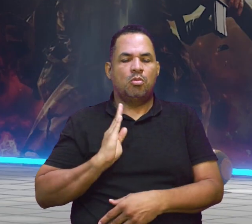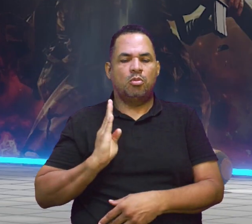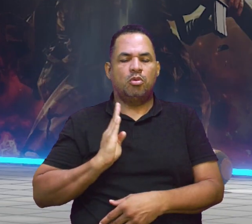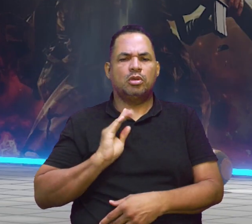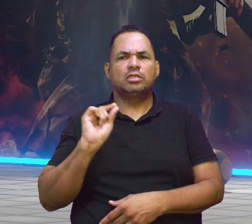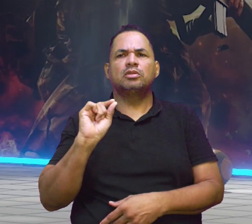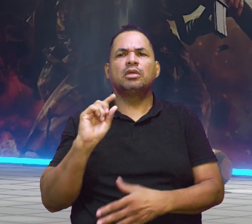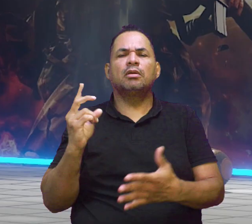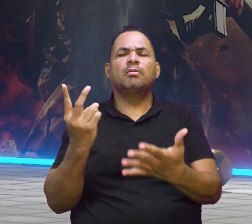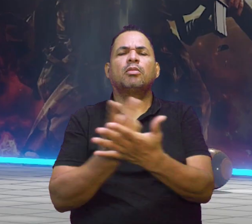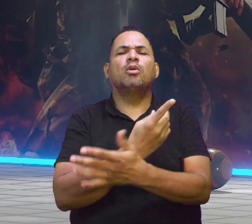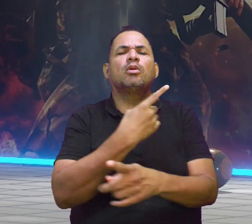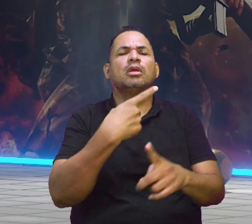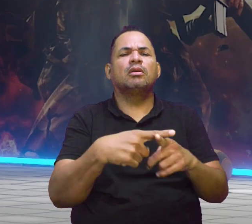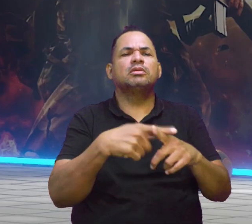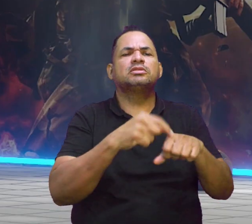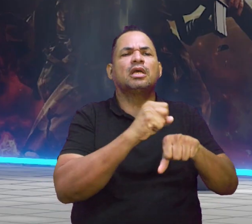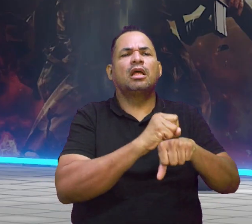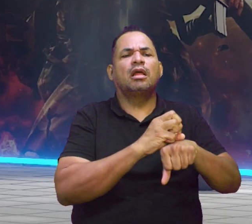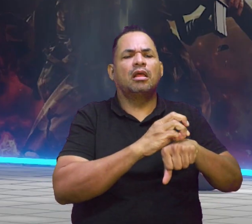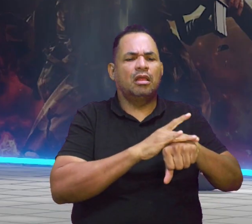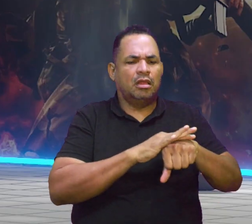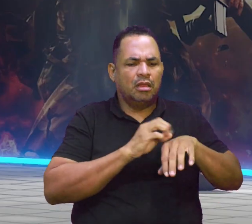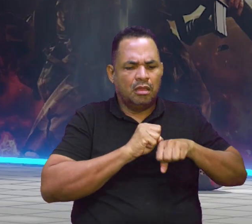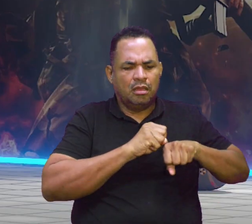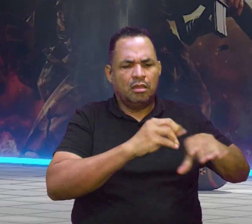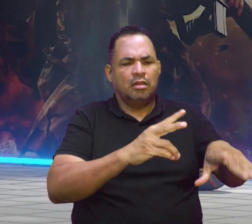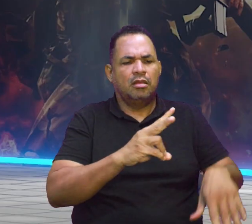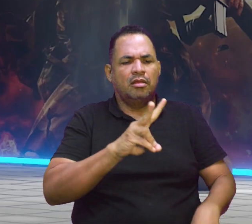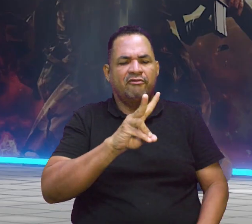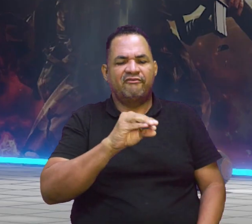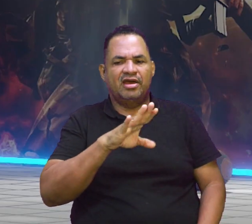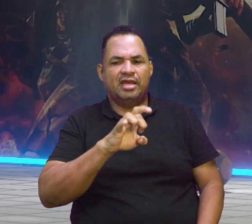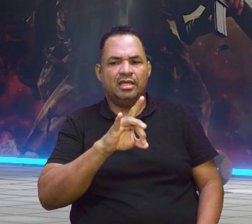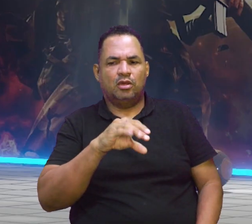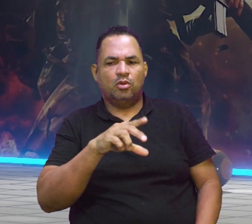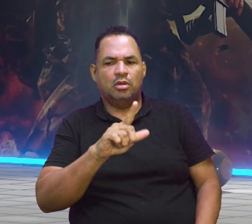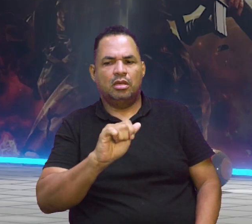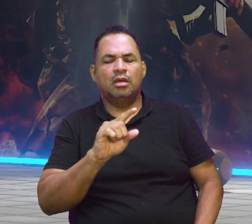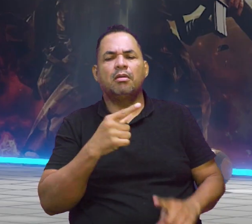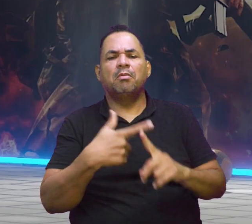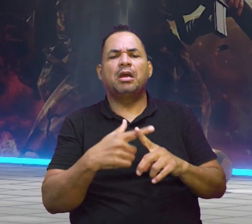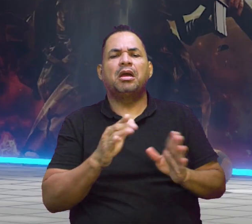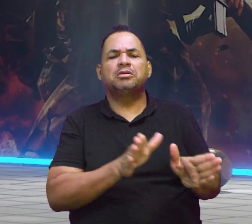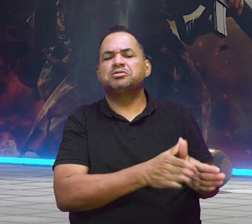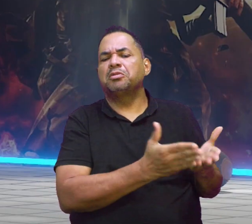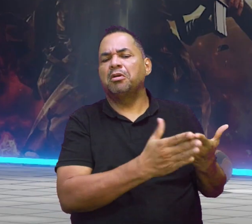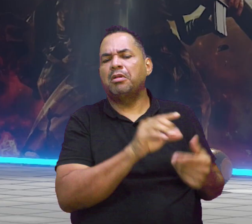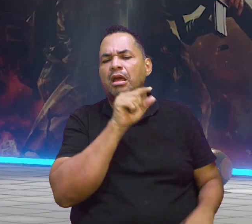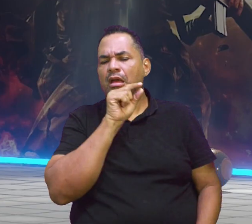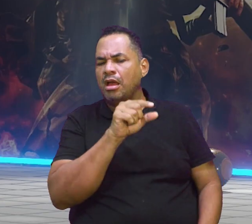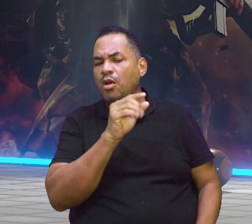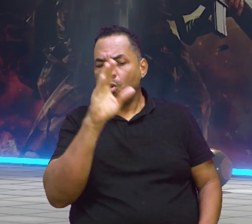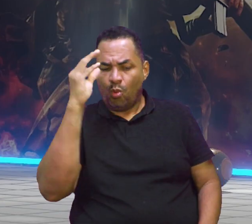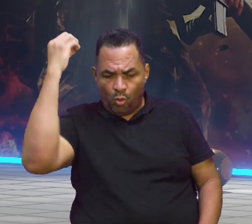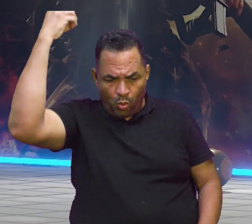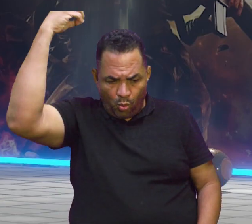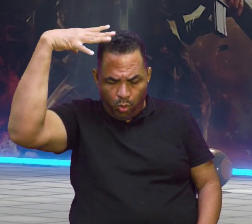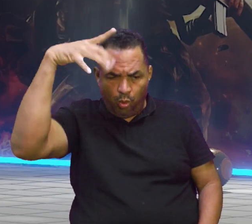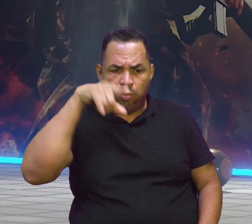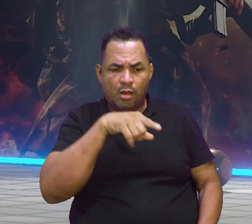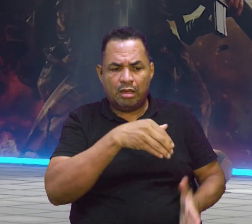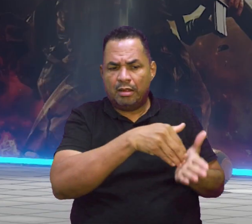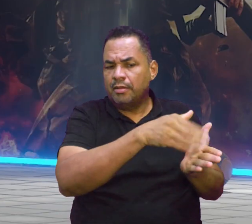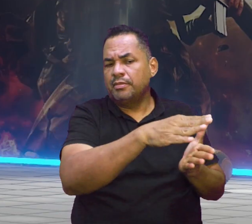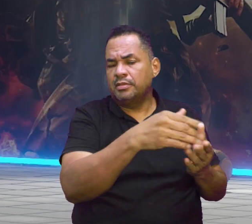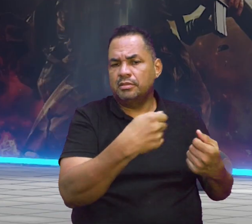essa epidemia de varíola aqui no Rio de Janeiro é esses pobres. Então, os pobres, eles têm que ser ou expulsos ou